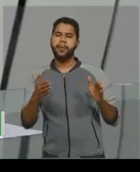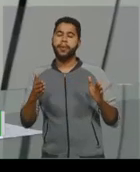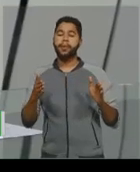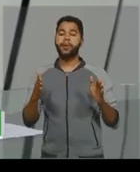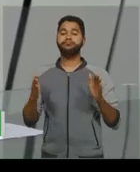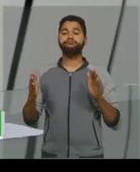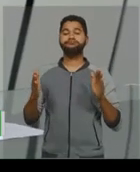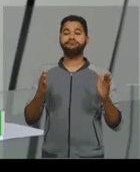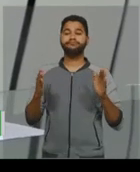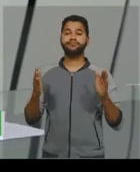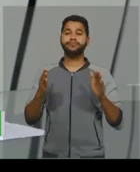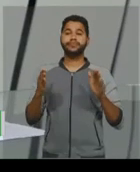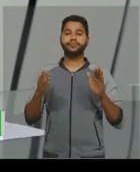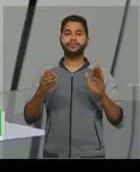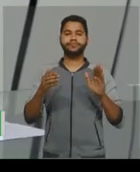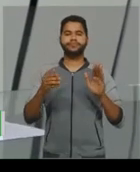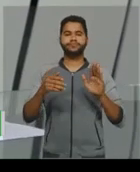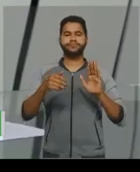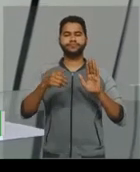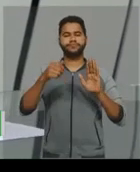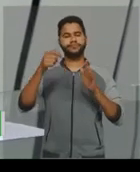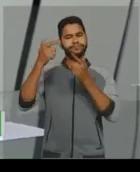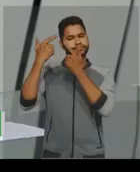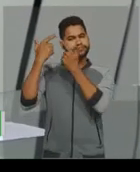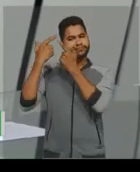trabalhamos as figuras de linguagem.